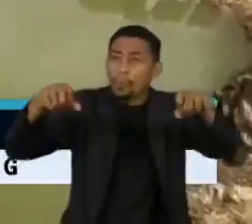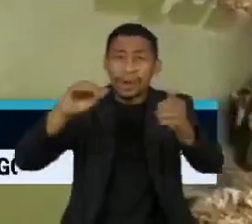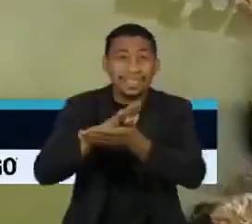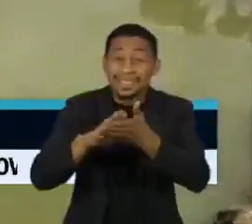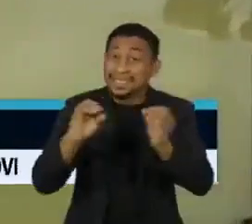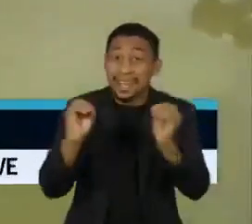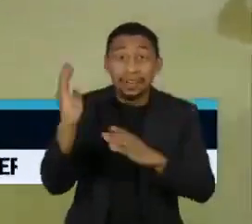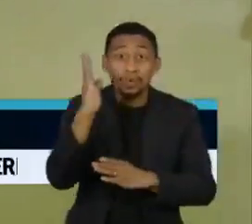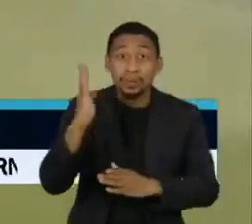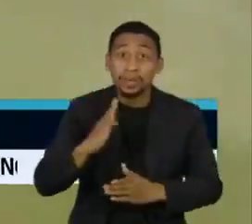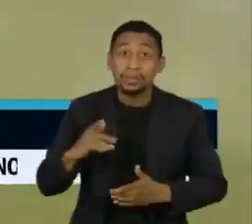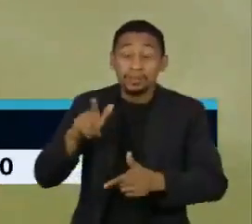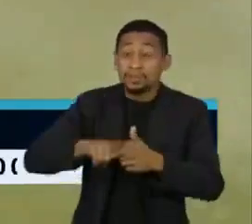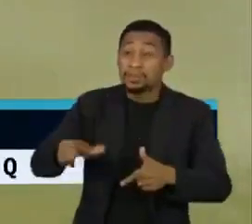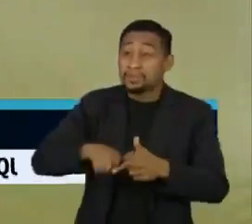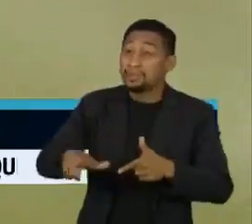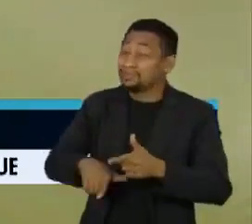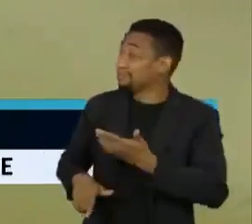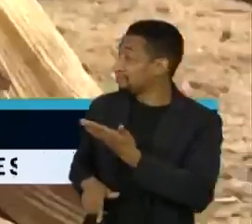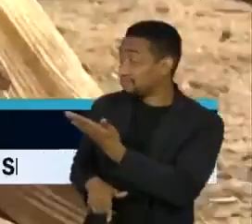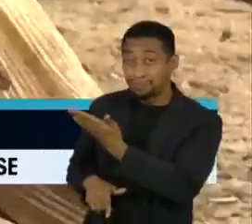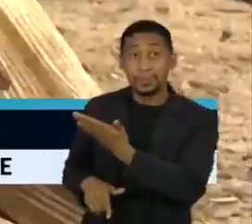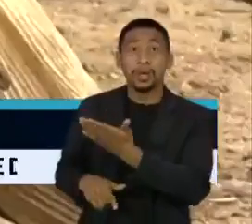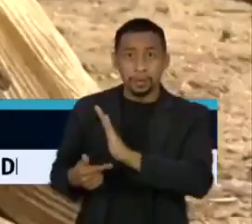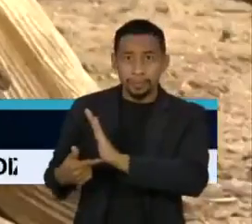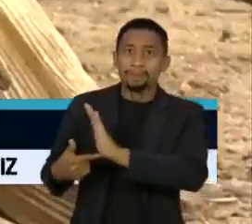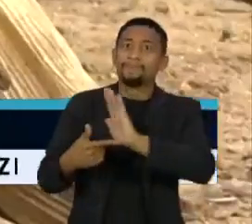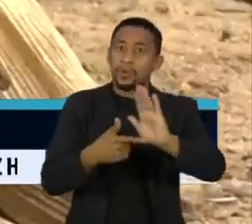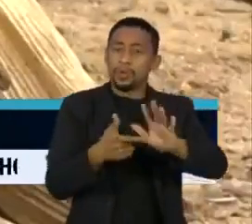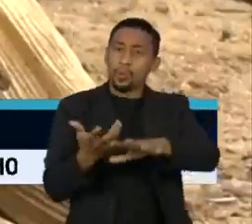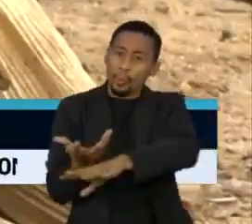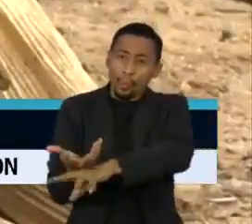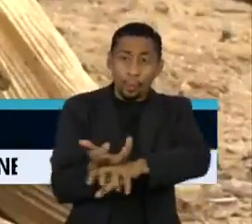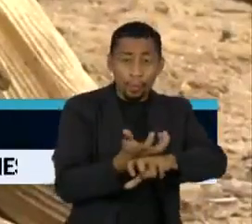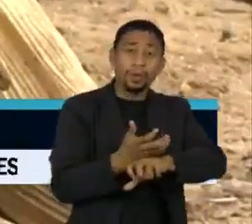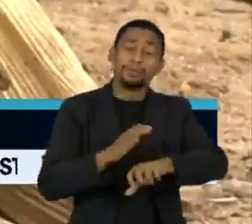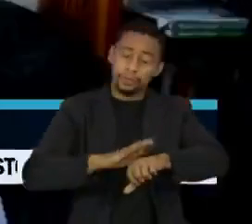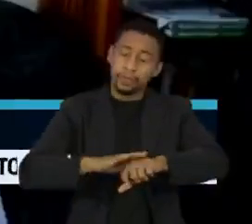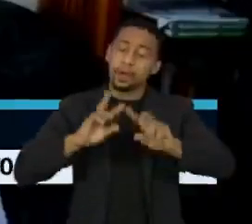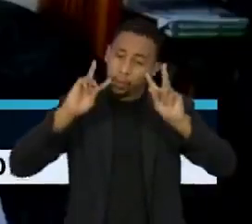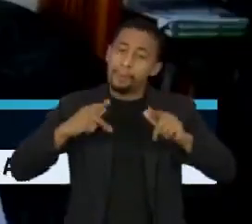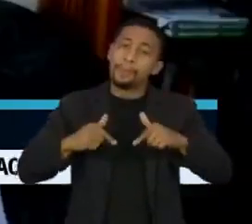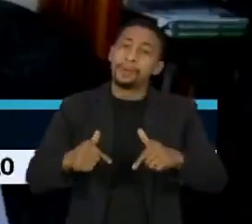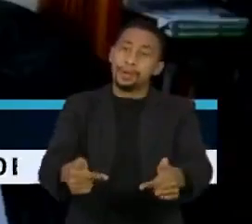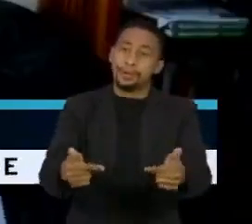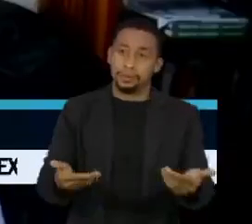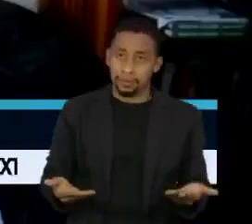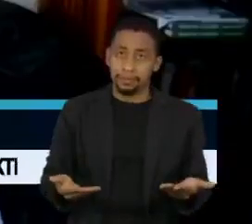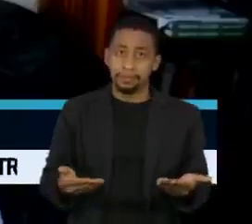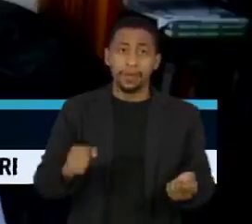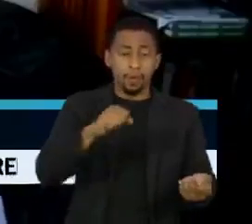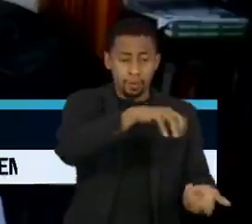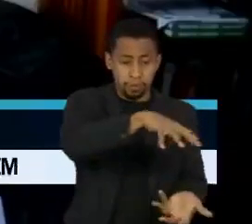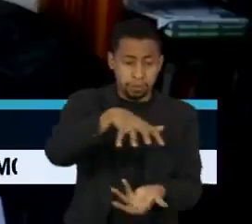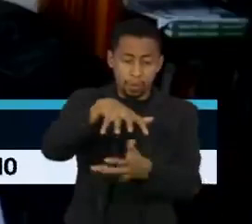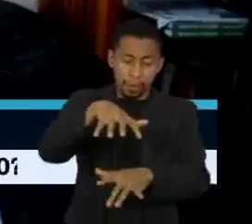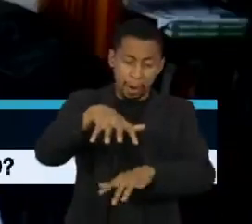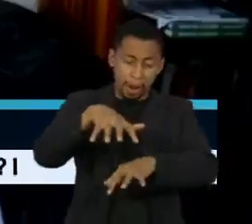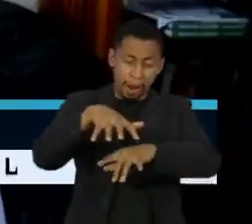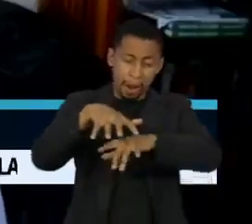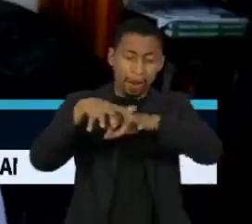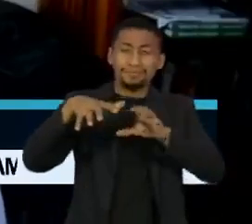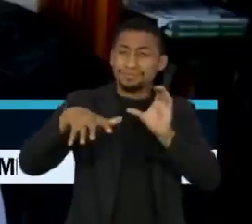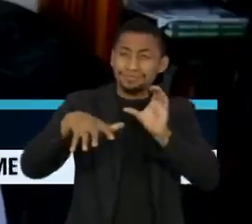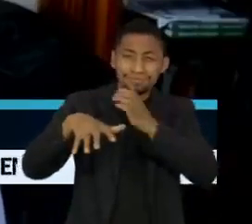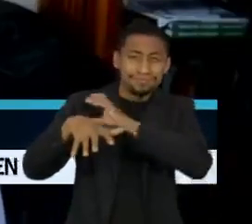formam cenas de eventos extremos associados à ação humana. Está associada com o aquecimento global, isso hoje